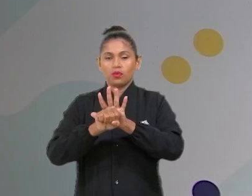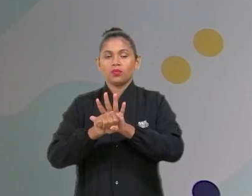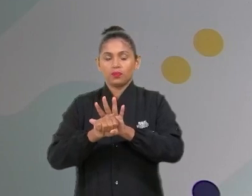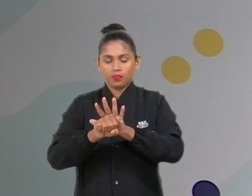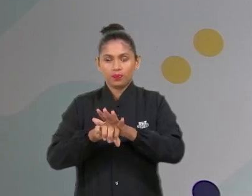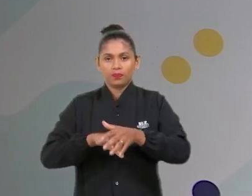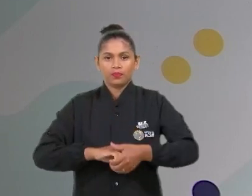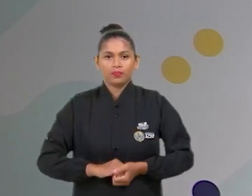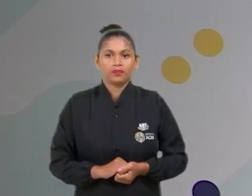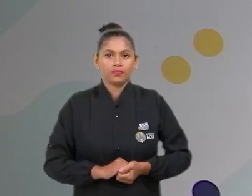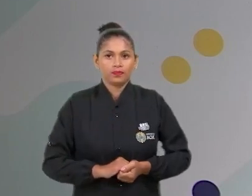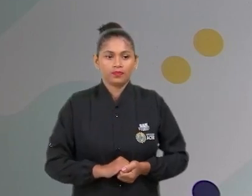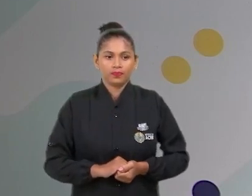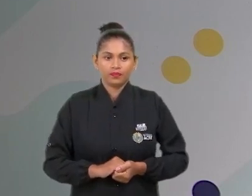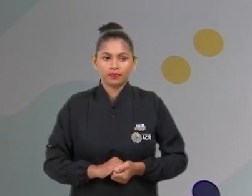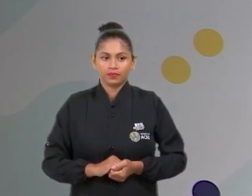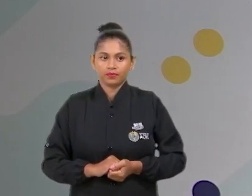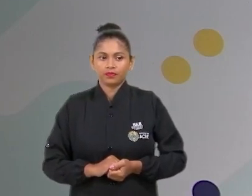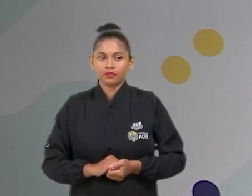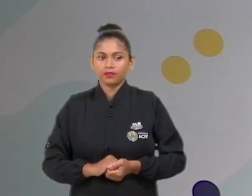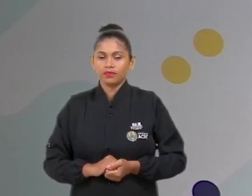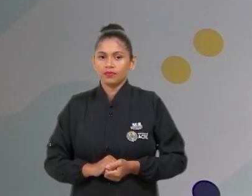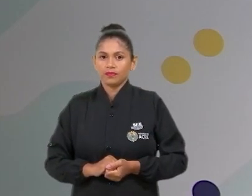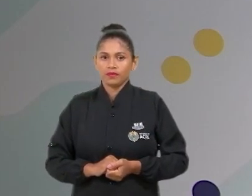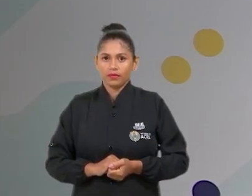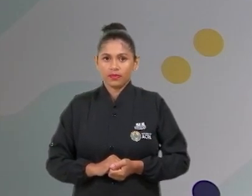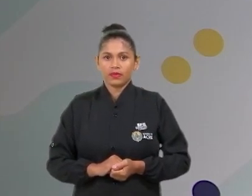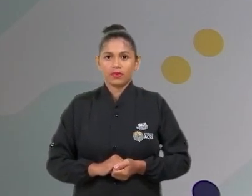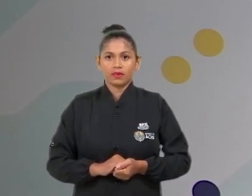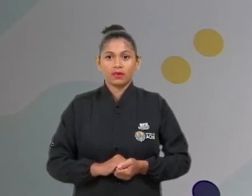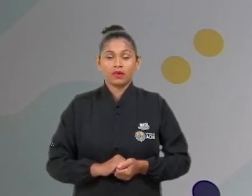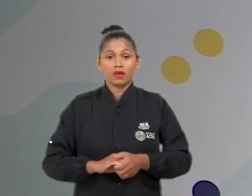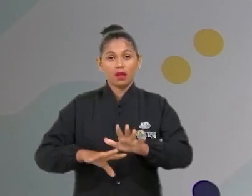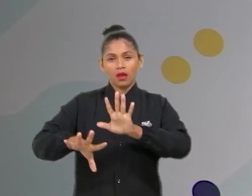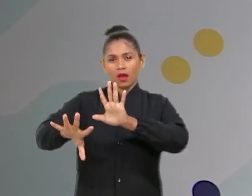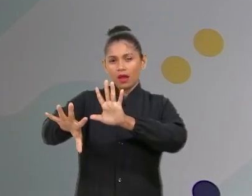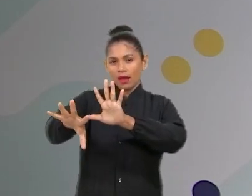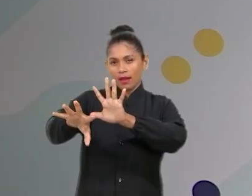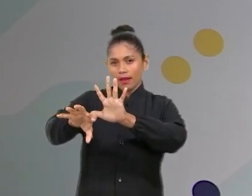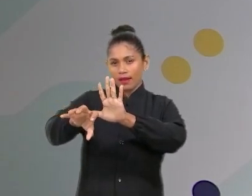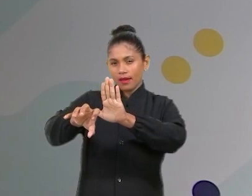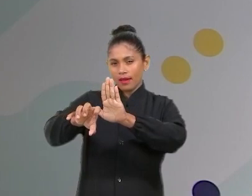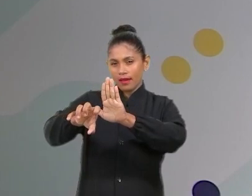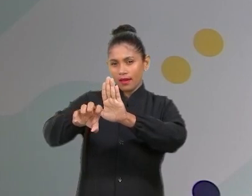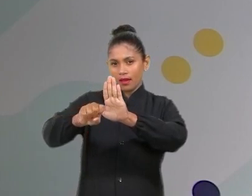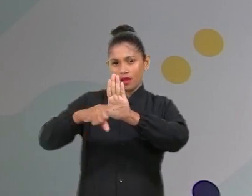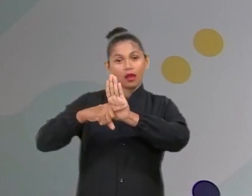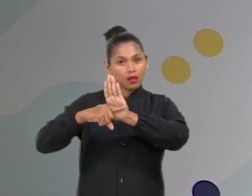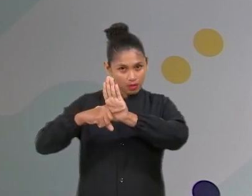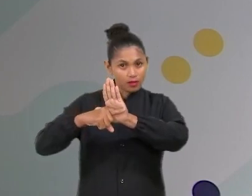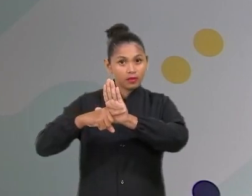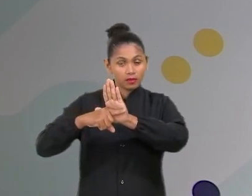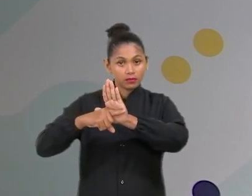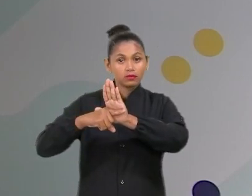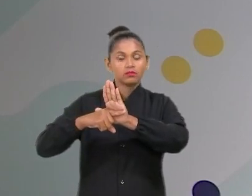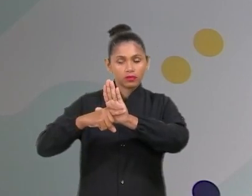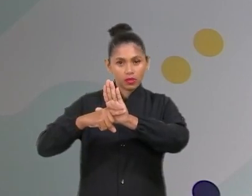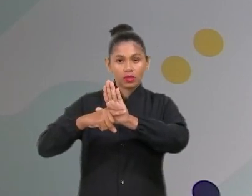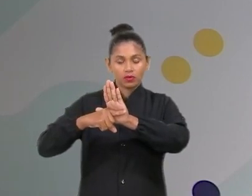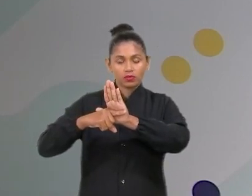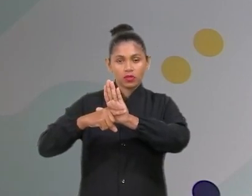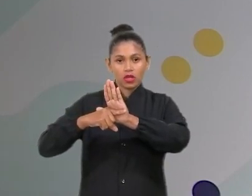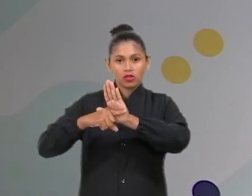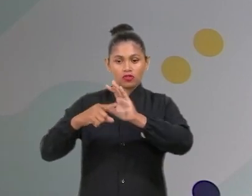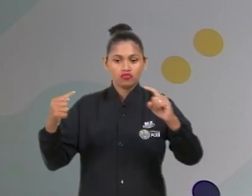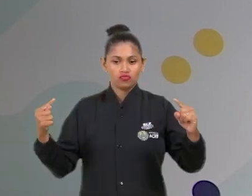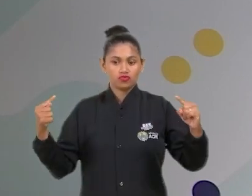à eletronegatividade, tá? A eletronegatividade, ela vai crescer em direção oposta ao